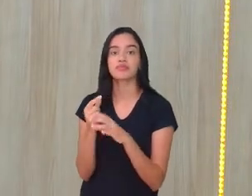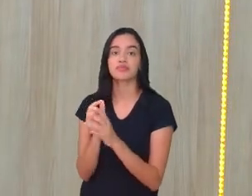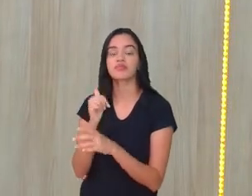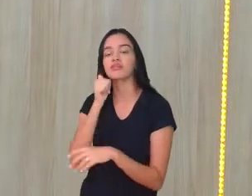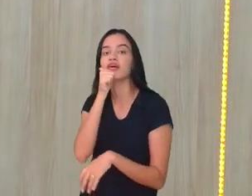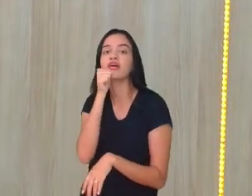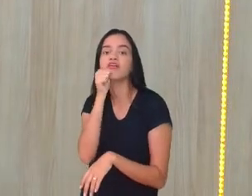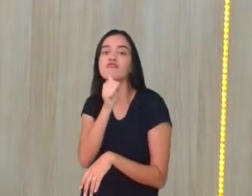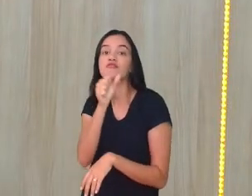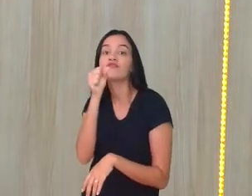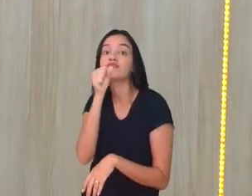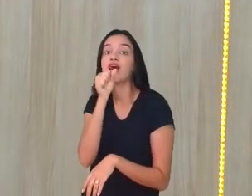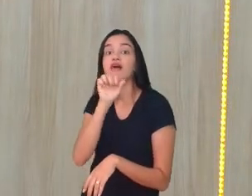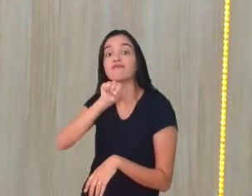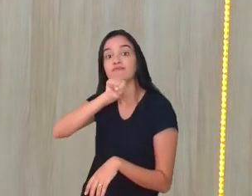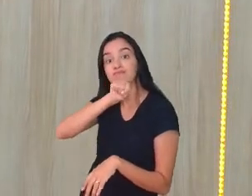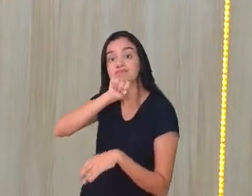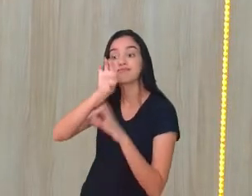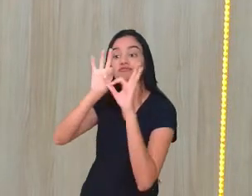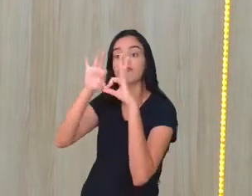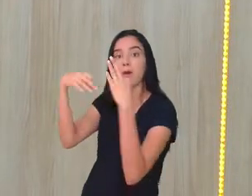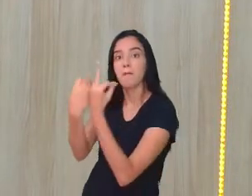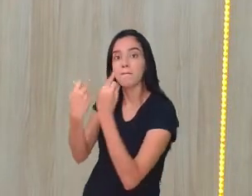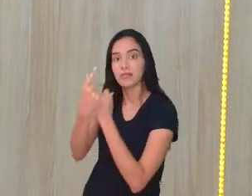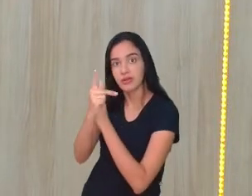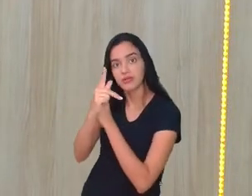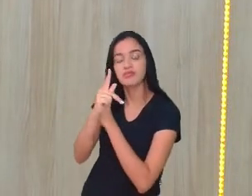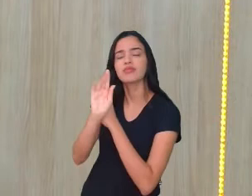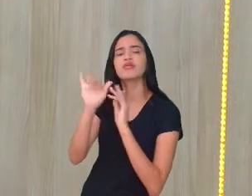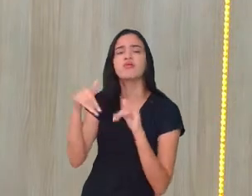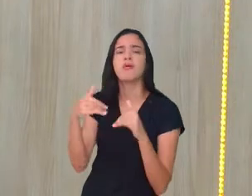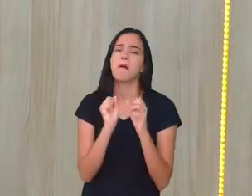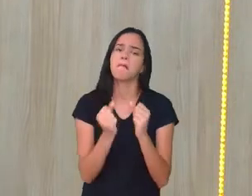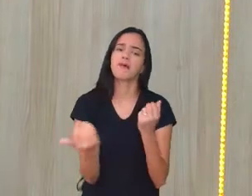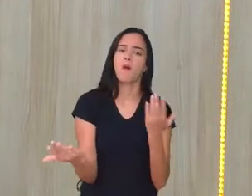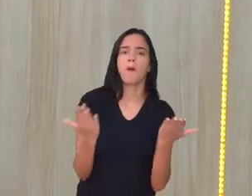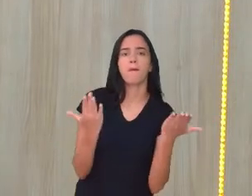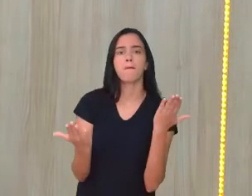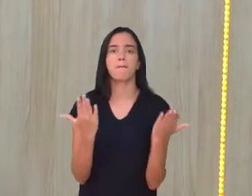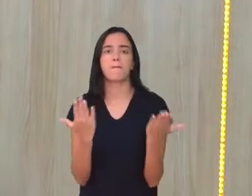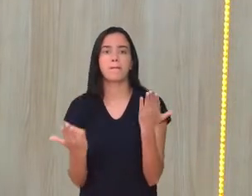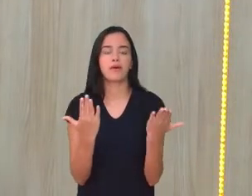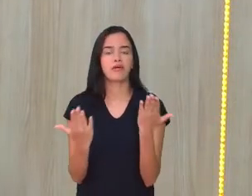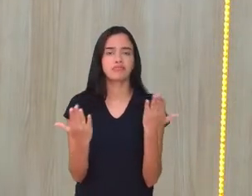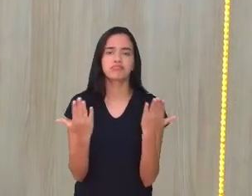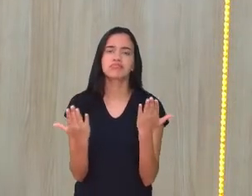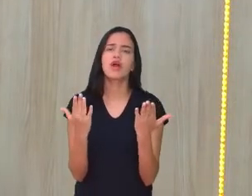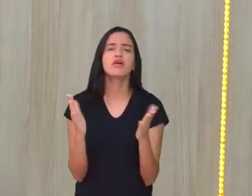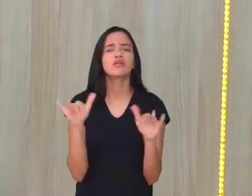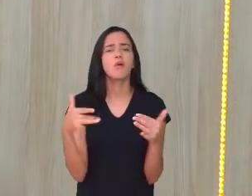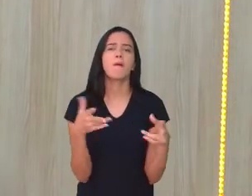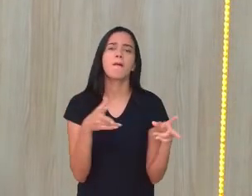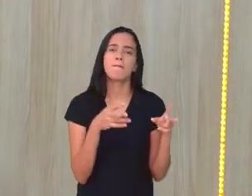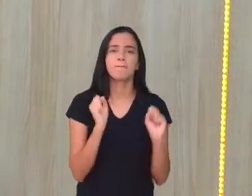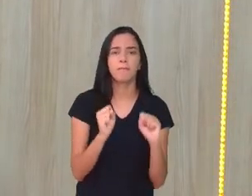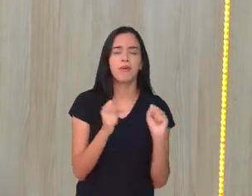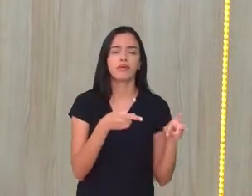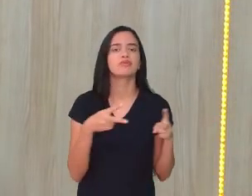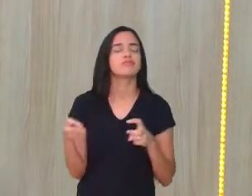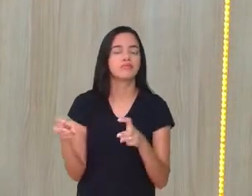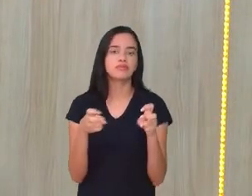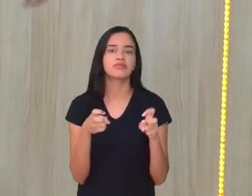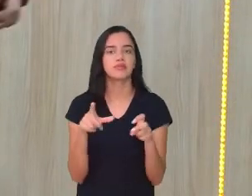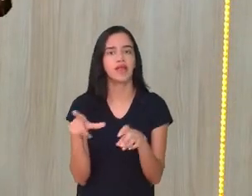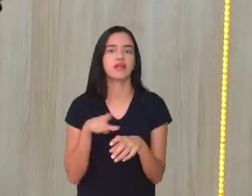seus parentes maternos, certo? E aí você pode comparar os dois. Então pode notar aí que existe uma